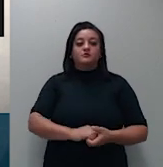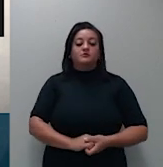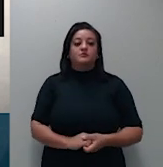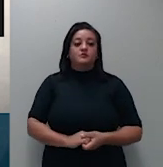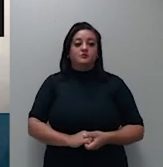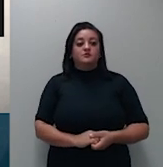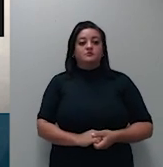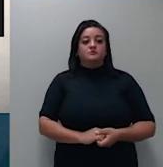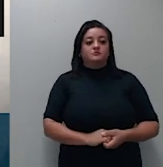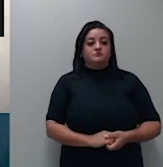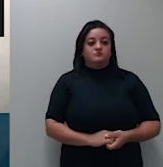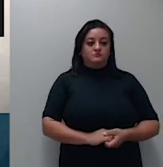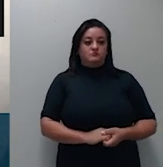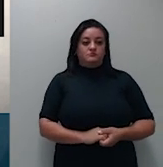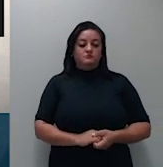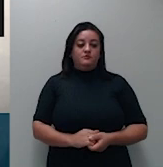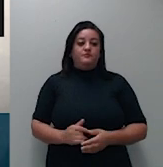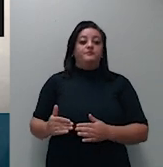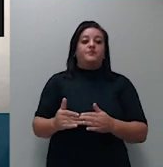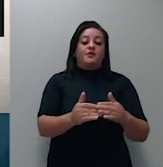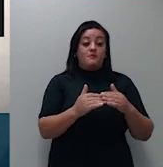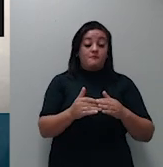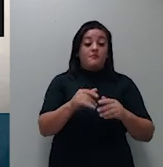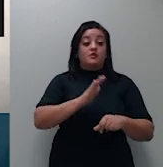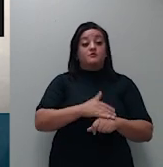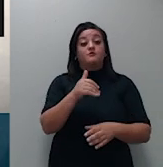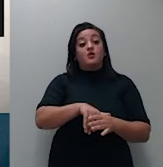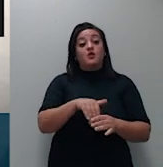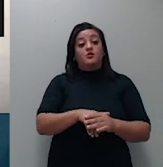a turma por maioria